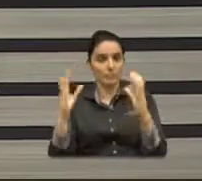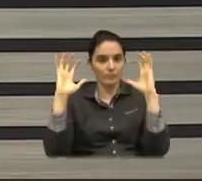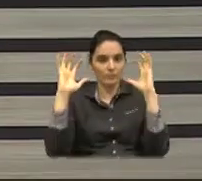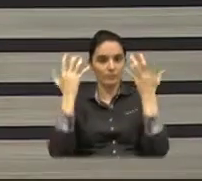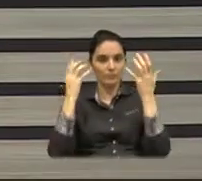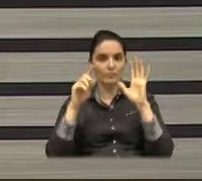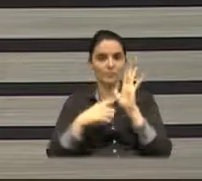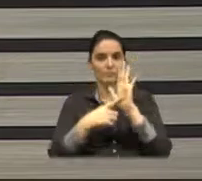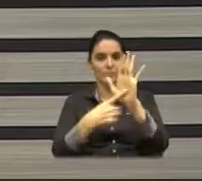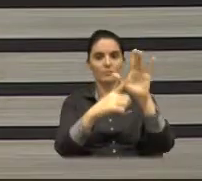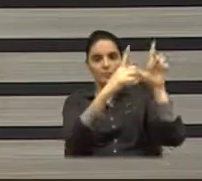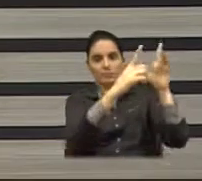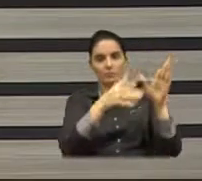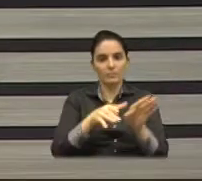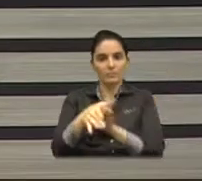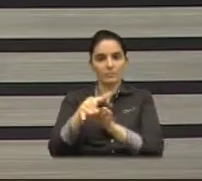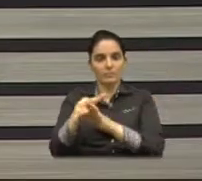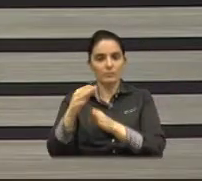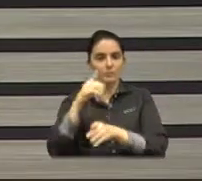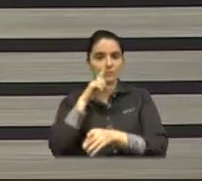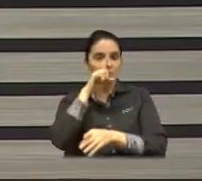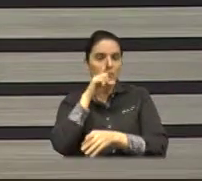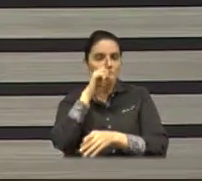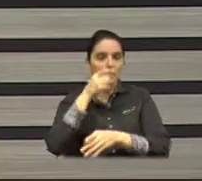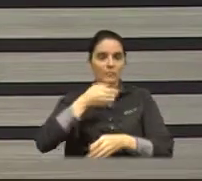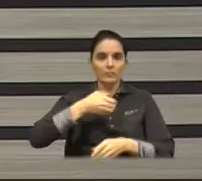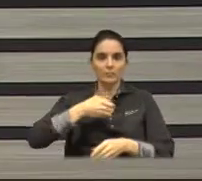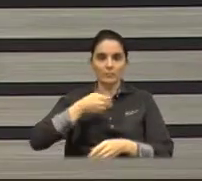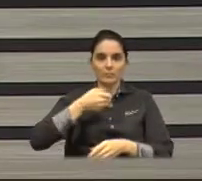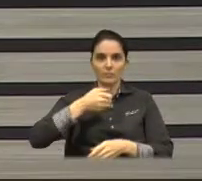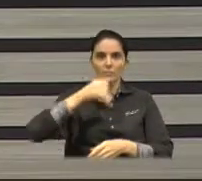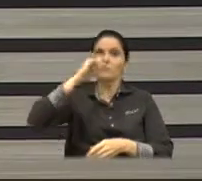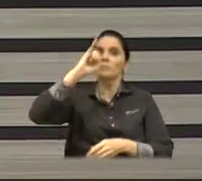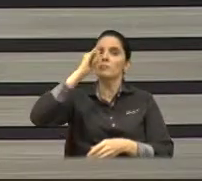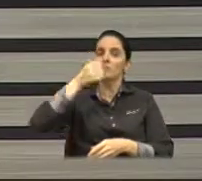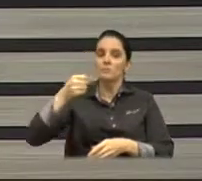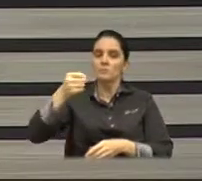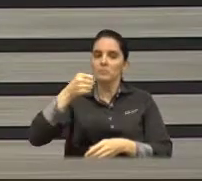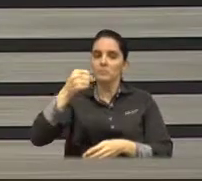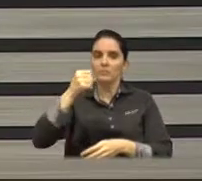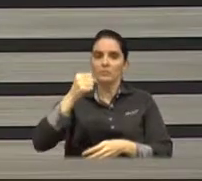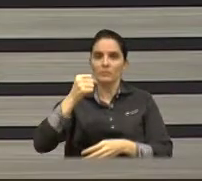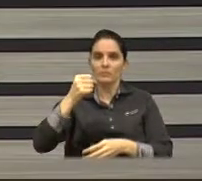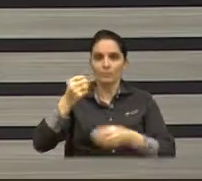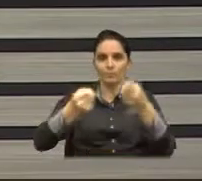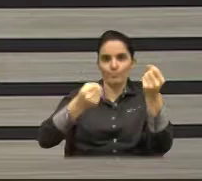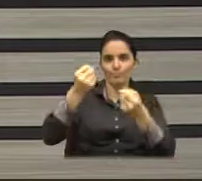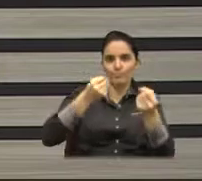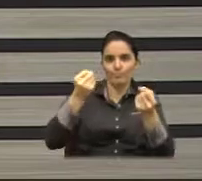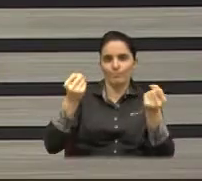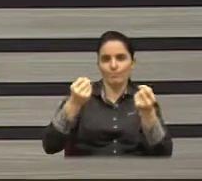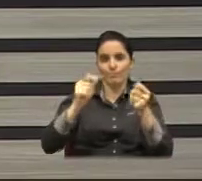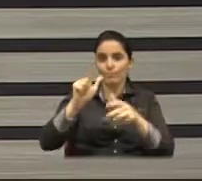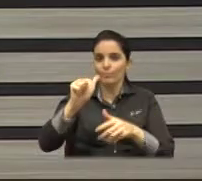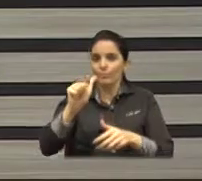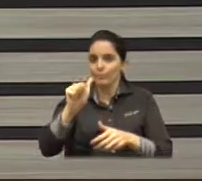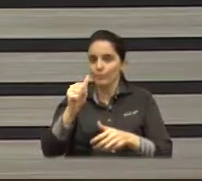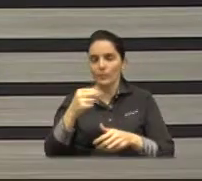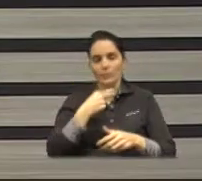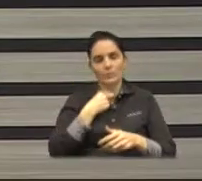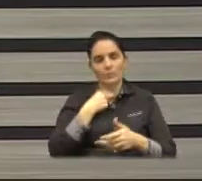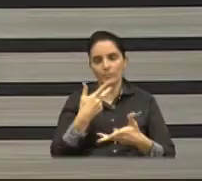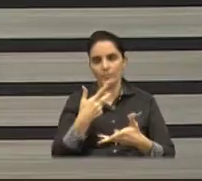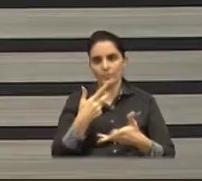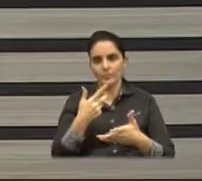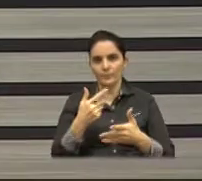sobre o perigo da associação entre bebida alcoólica e direção no trânsito. O projeto contém uma emenda